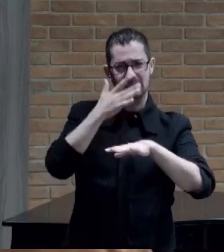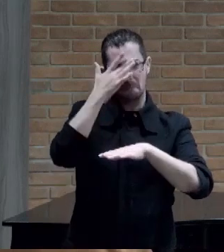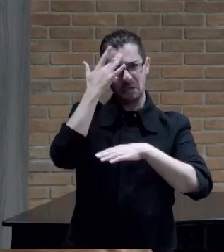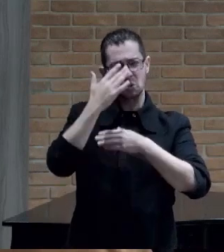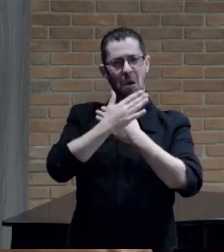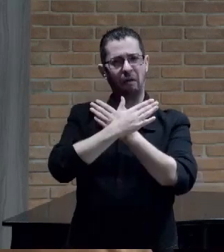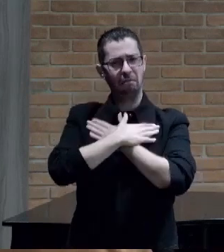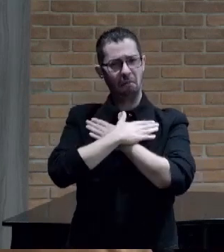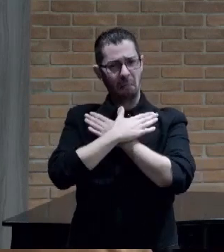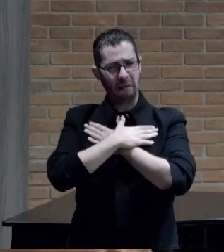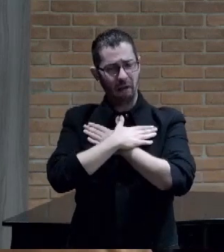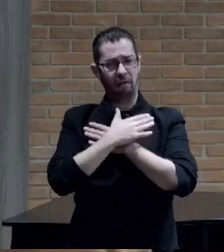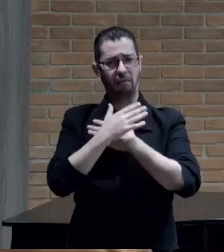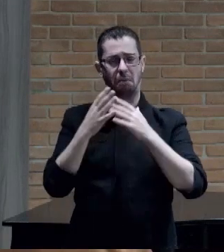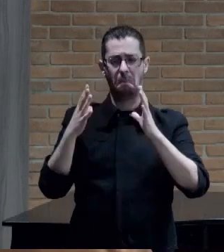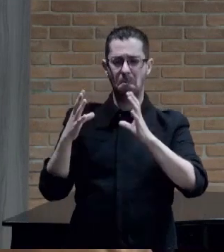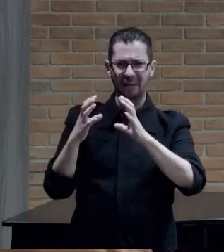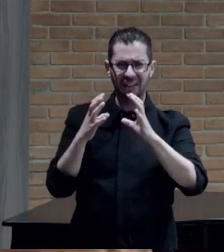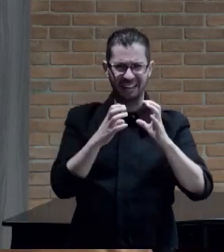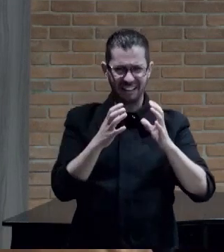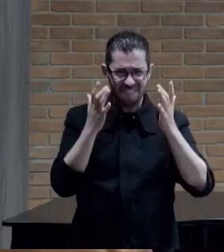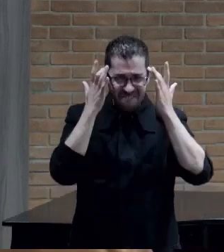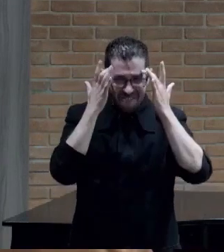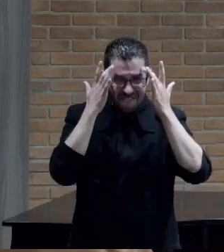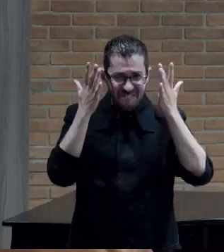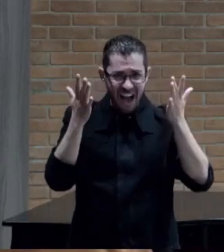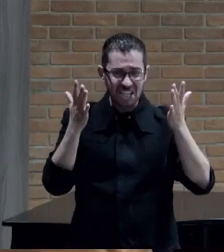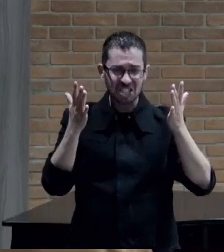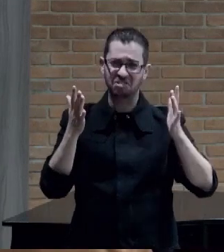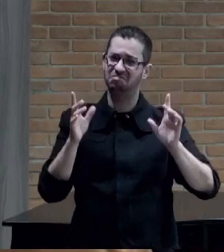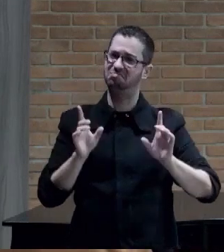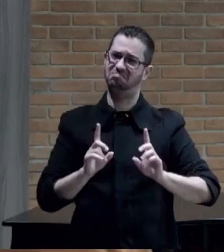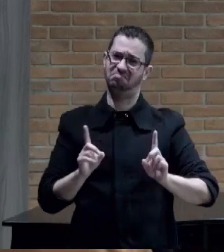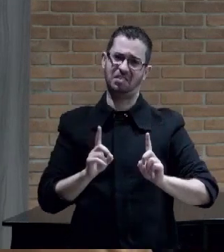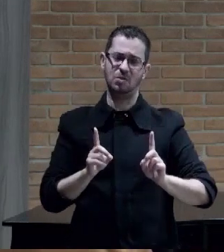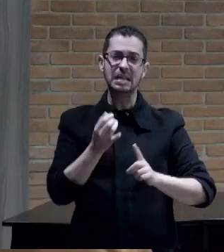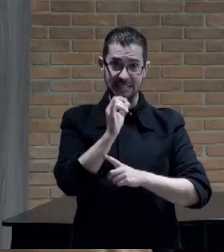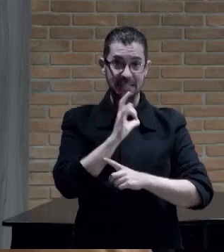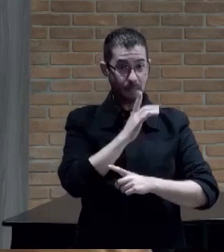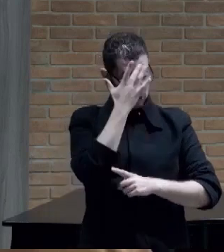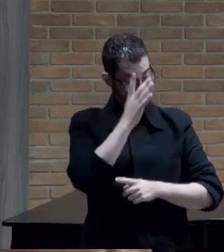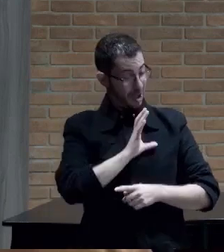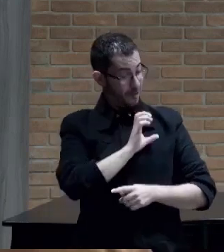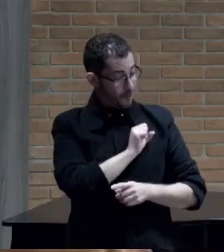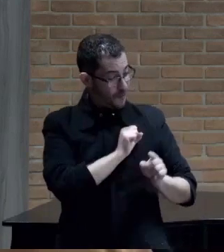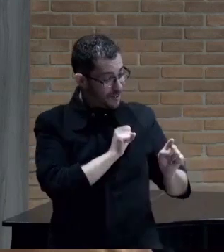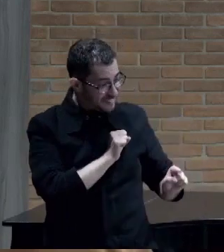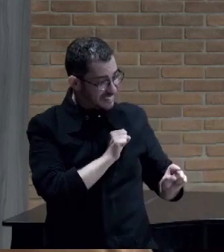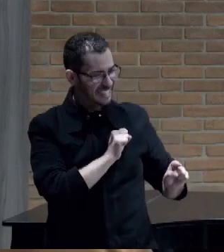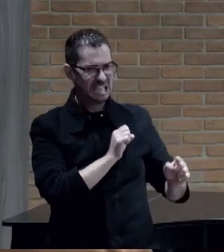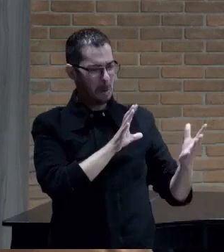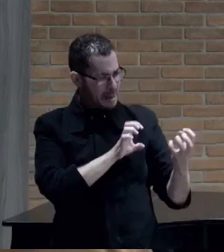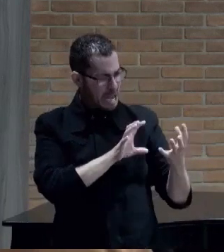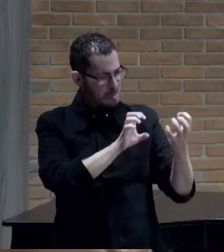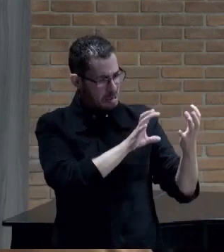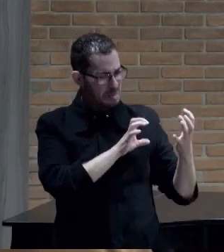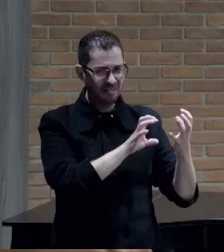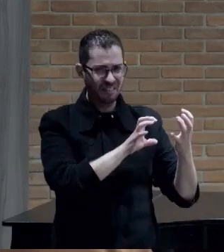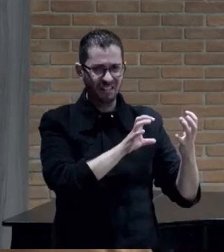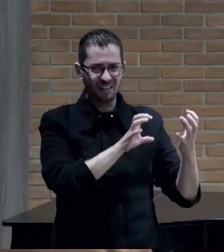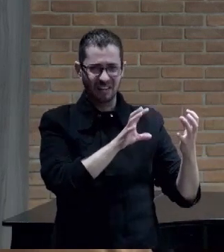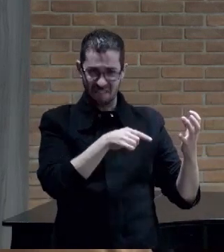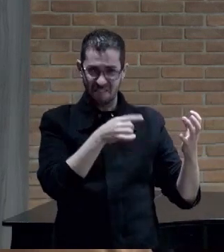brigas. Quando você briga com alguém que você ama, quer coisa que dá mais desgaste do que você brigar com alguém que você